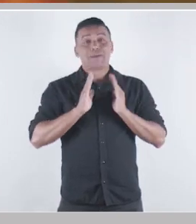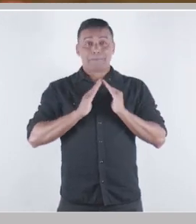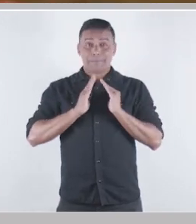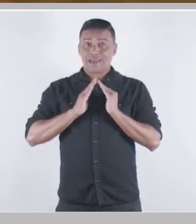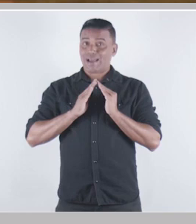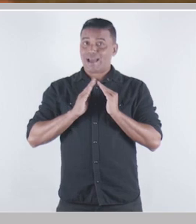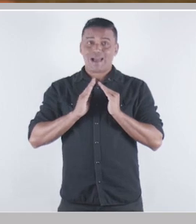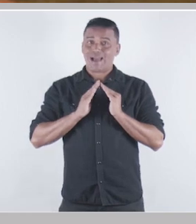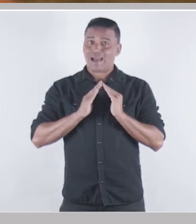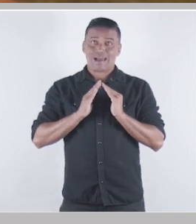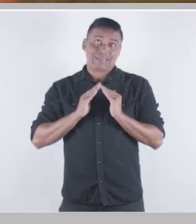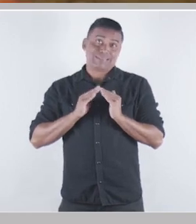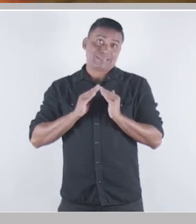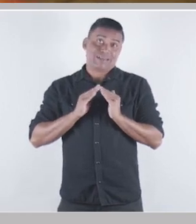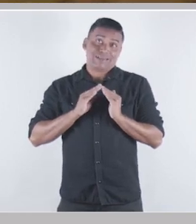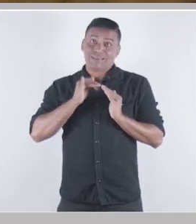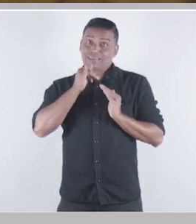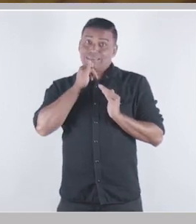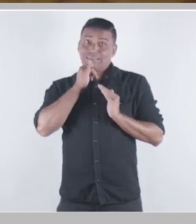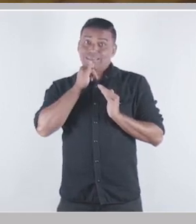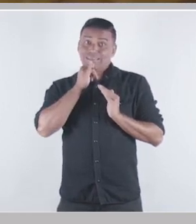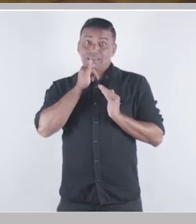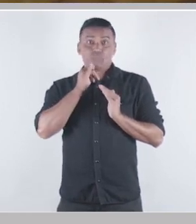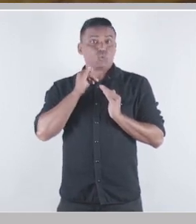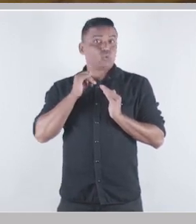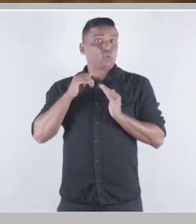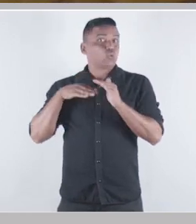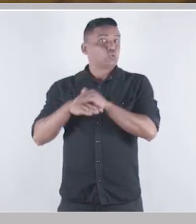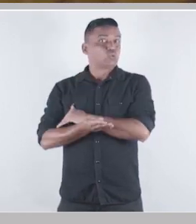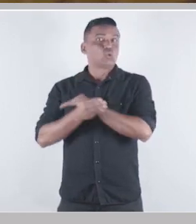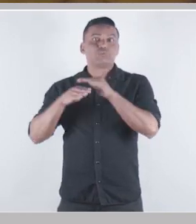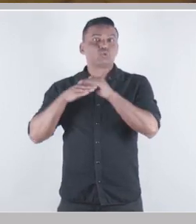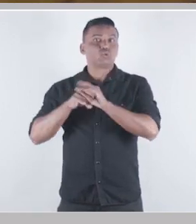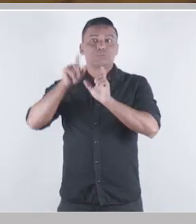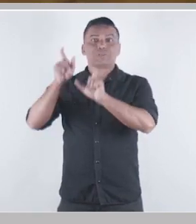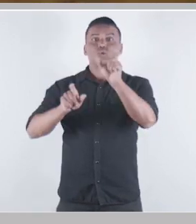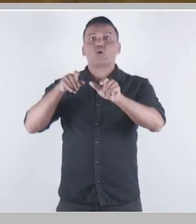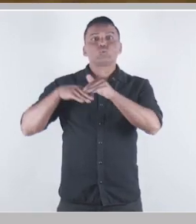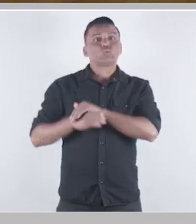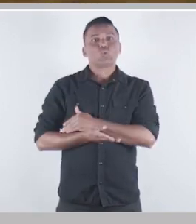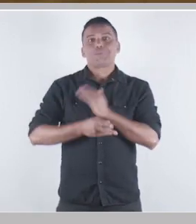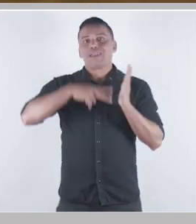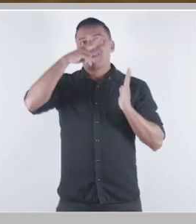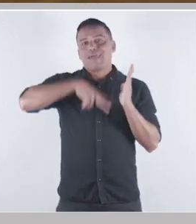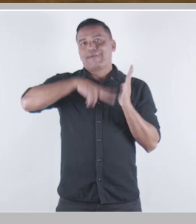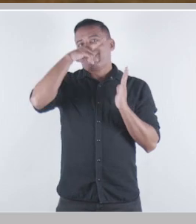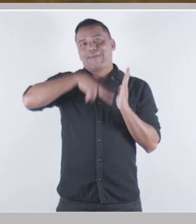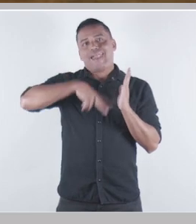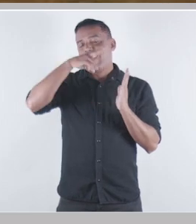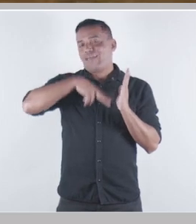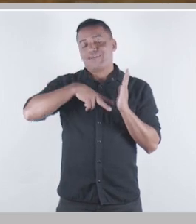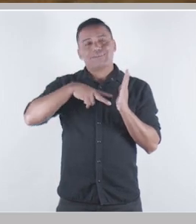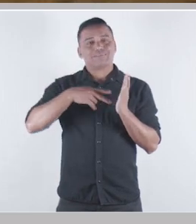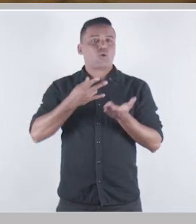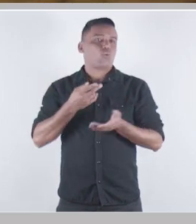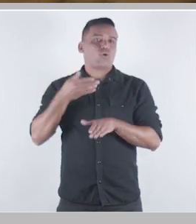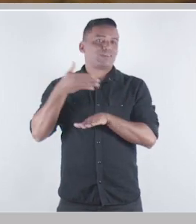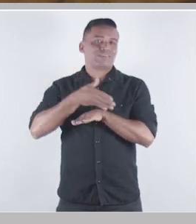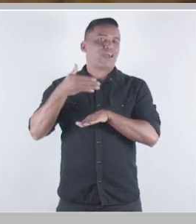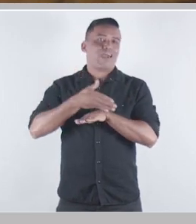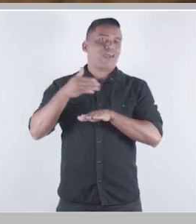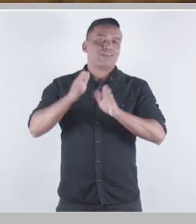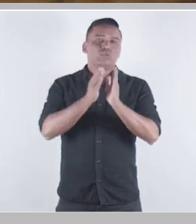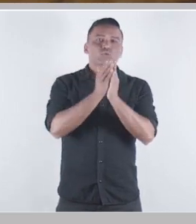assim, não era bem uma residência de leitores, vamos dizer assim. eu tinha pouco acesso a